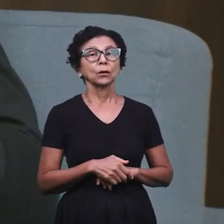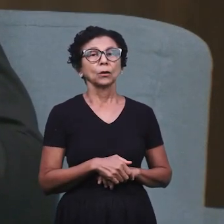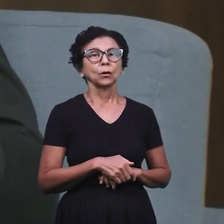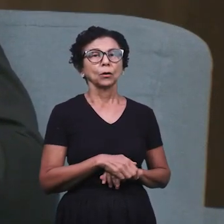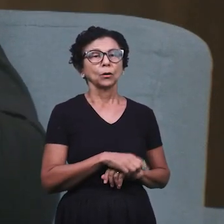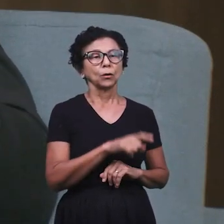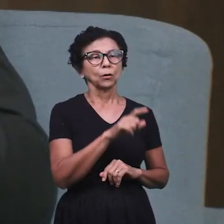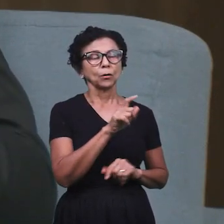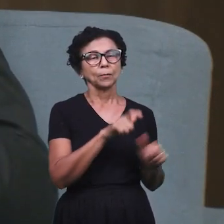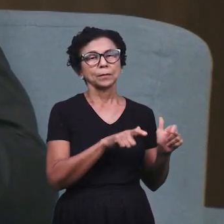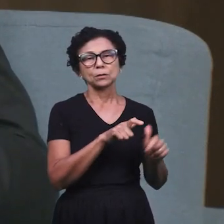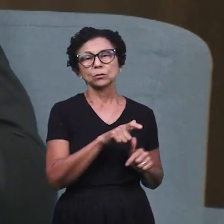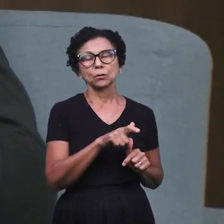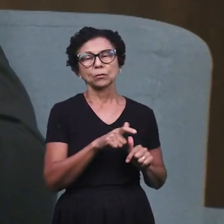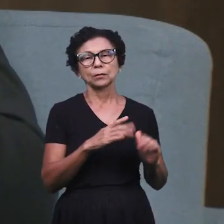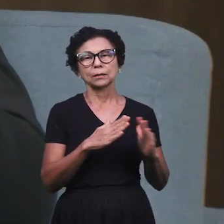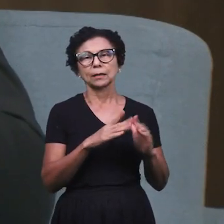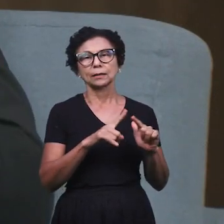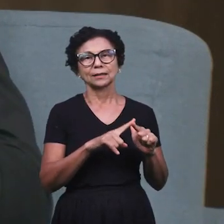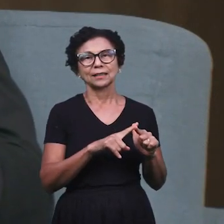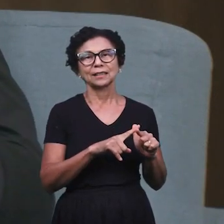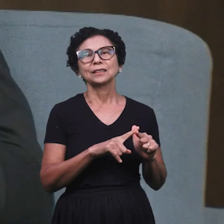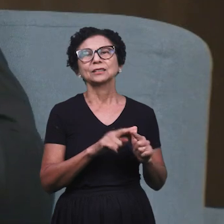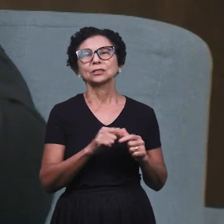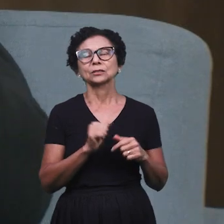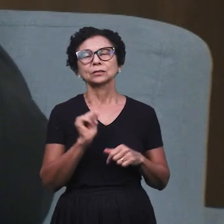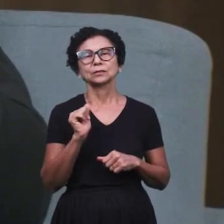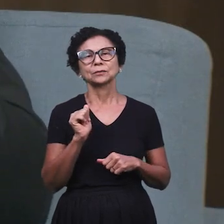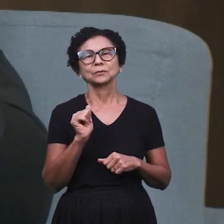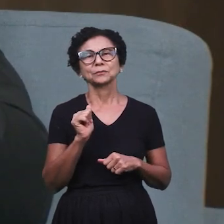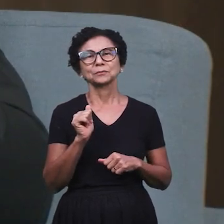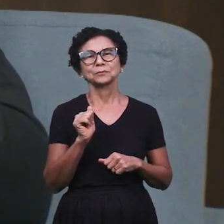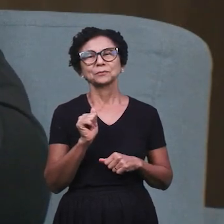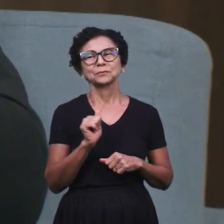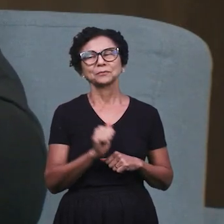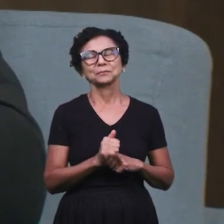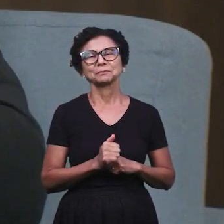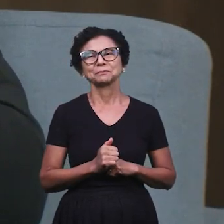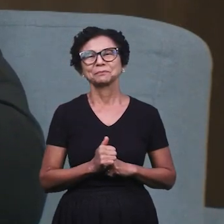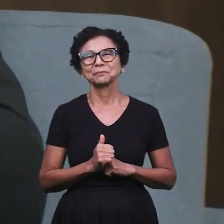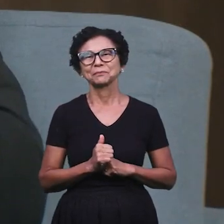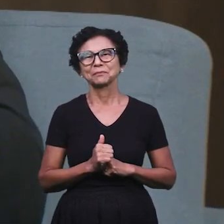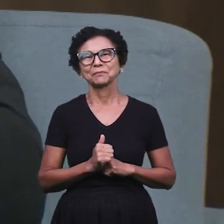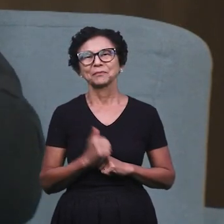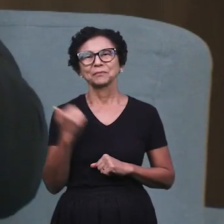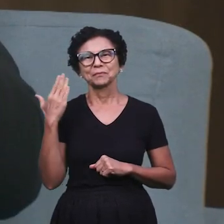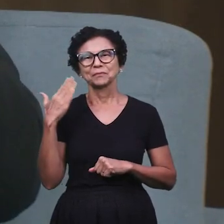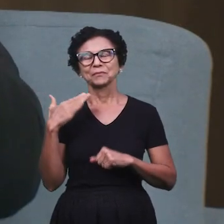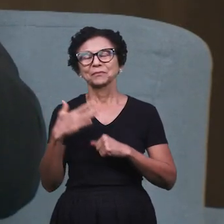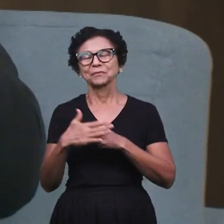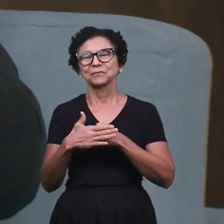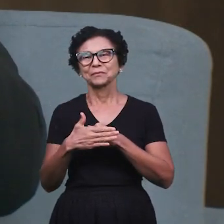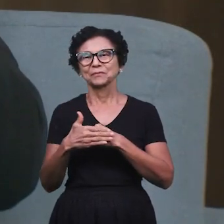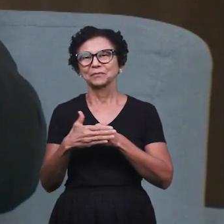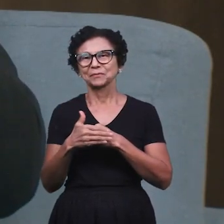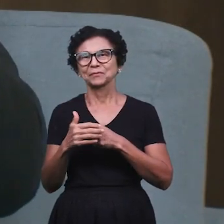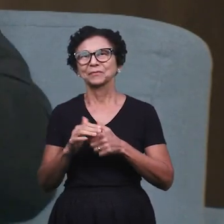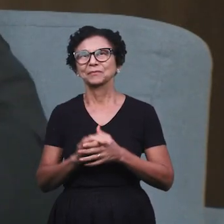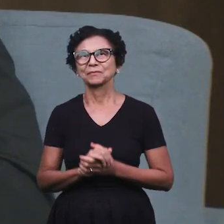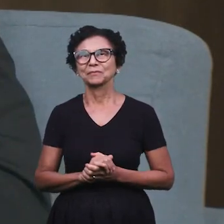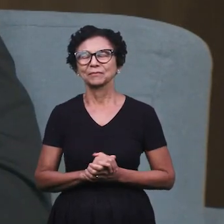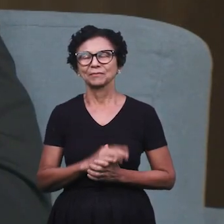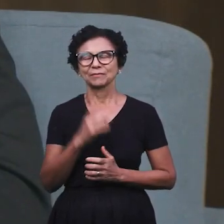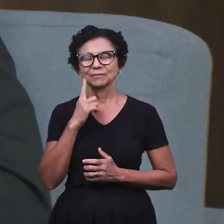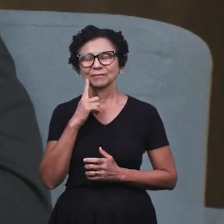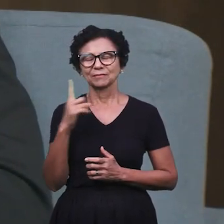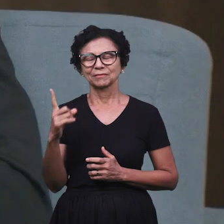igreja, deixando a sua saudação, a sua mensagem de carinho para os idosos. Então nós vamos, a partir de agora, ver e